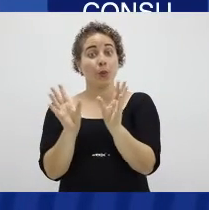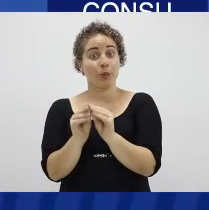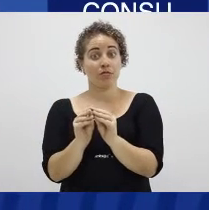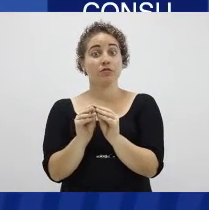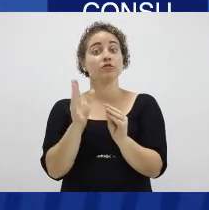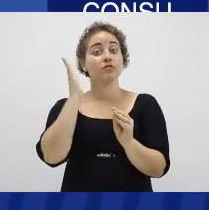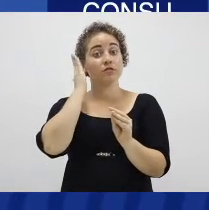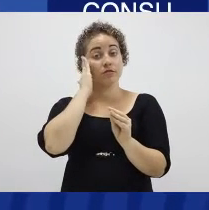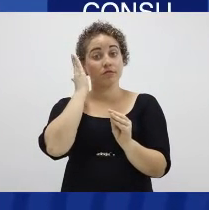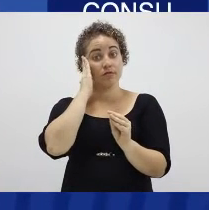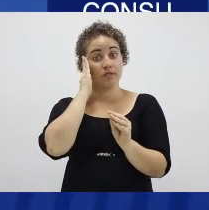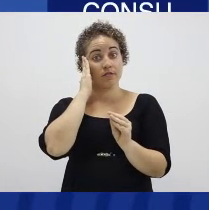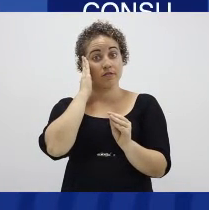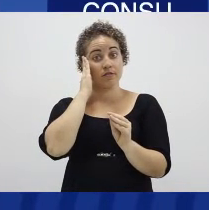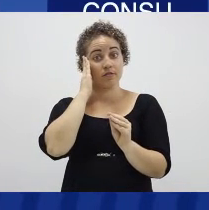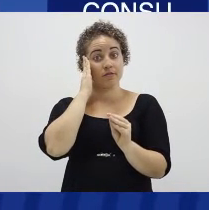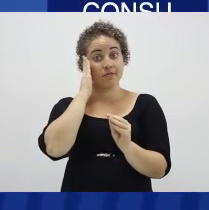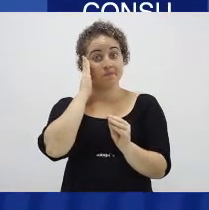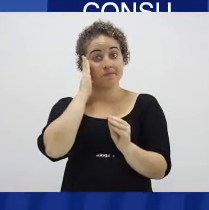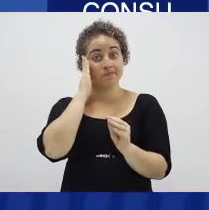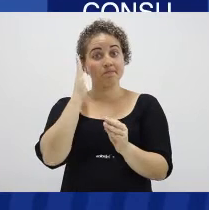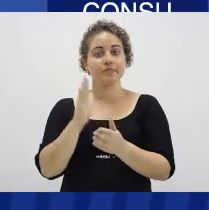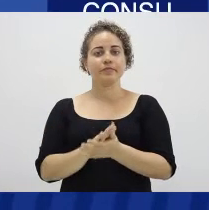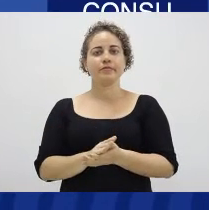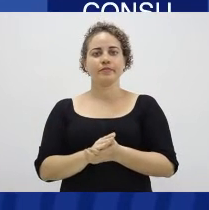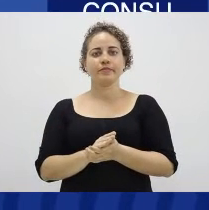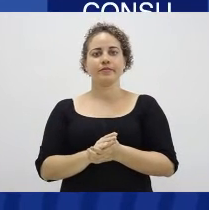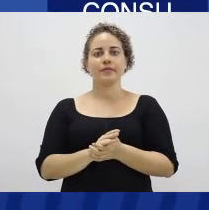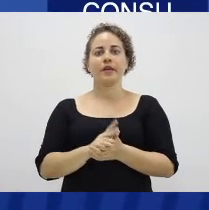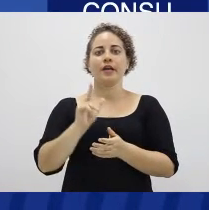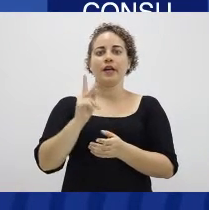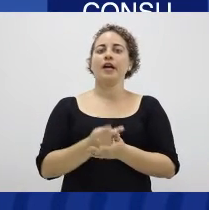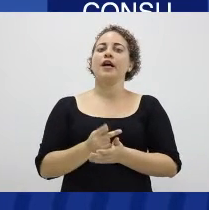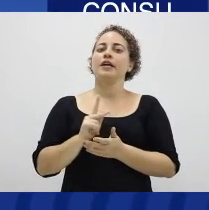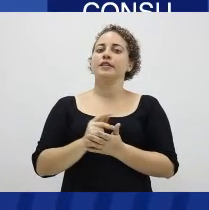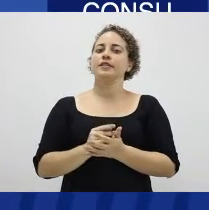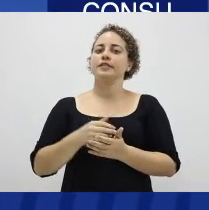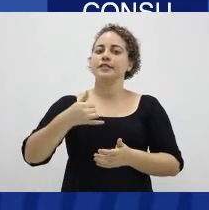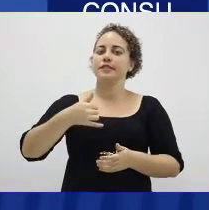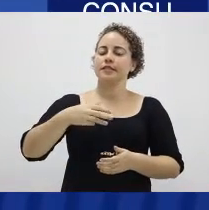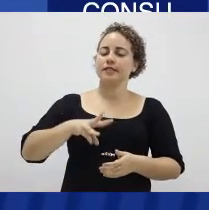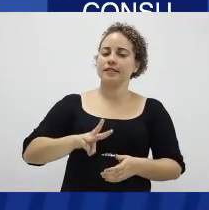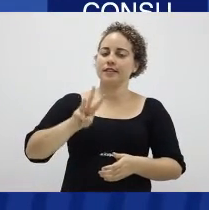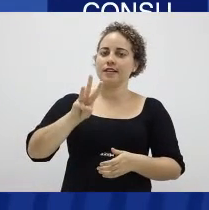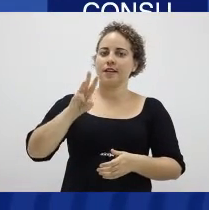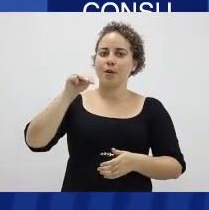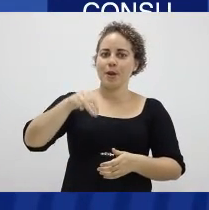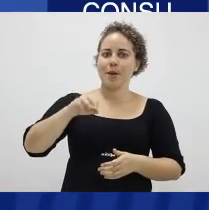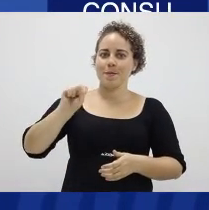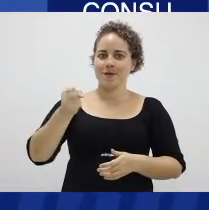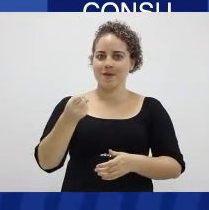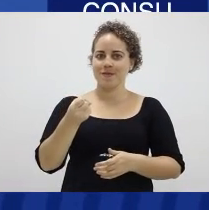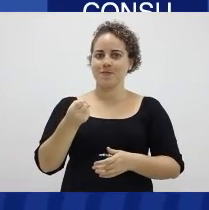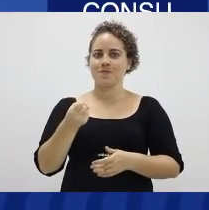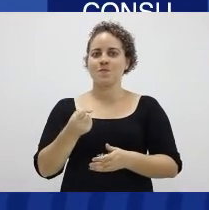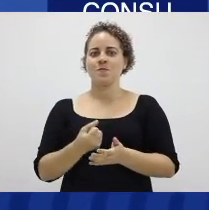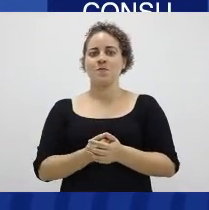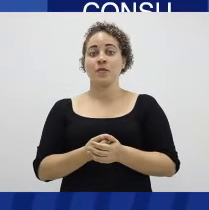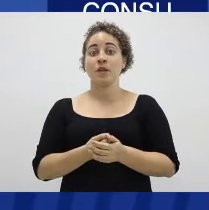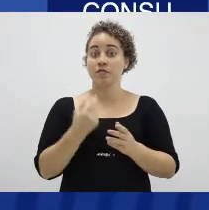a gente conversar um pouquinho sobre o WMS. Como a gente também pode ver nessa figura,